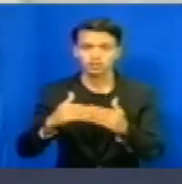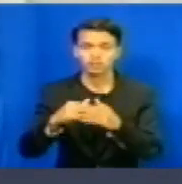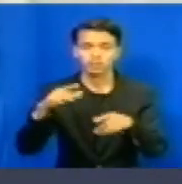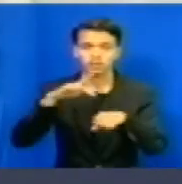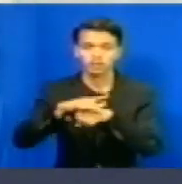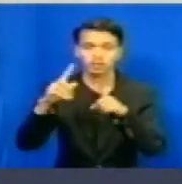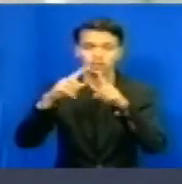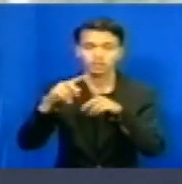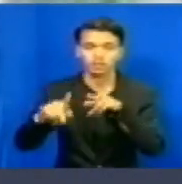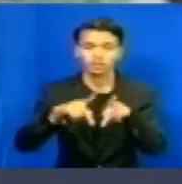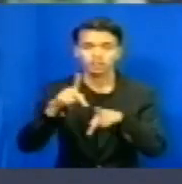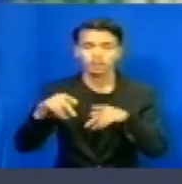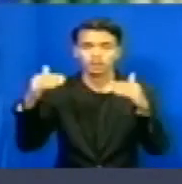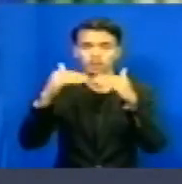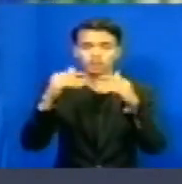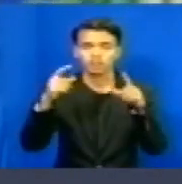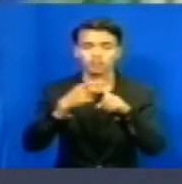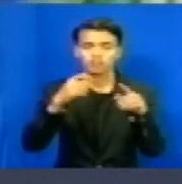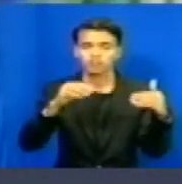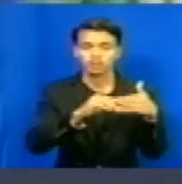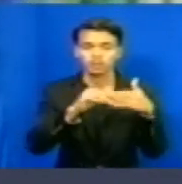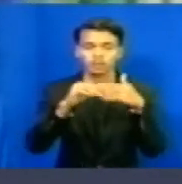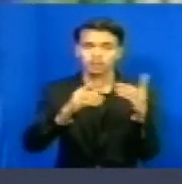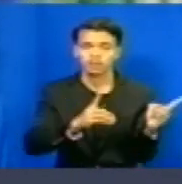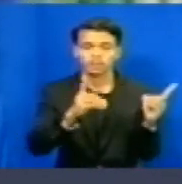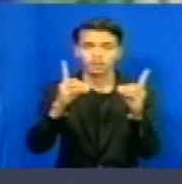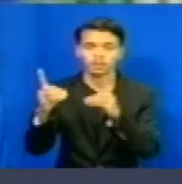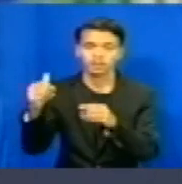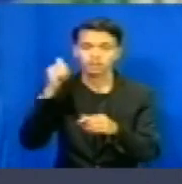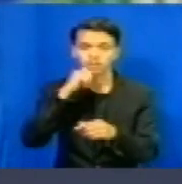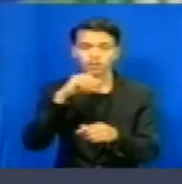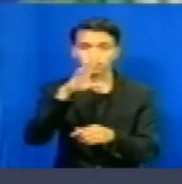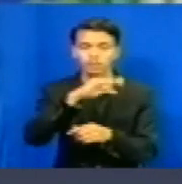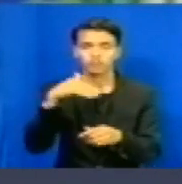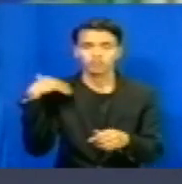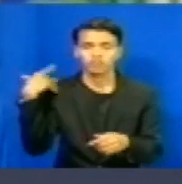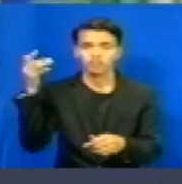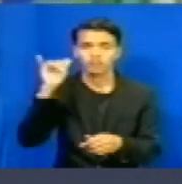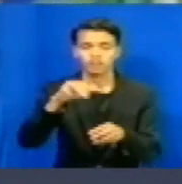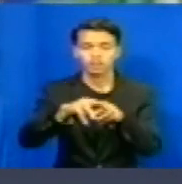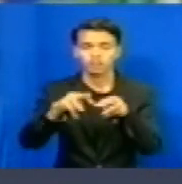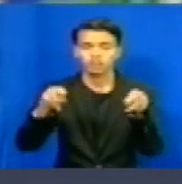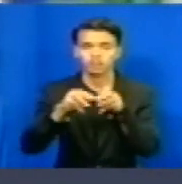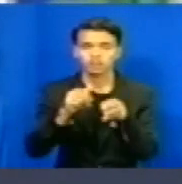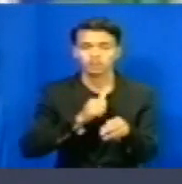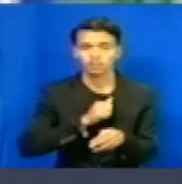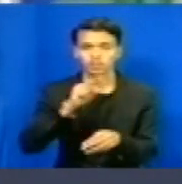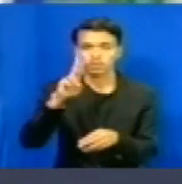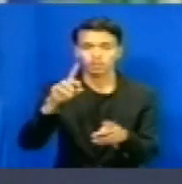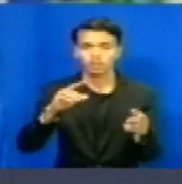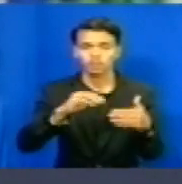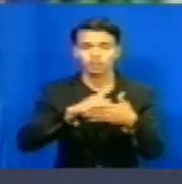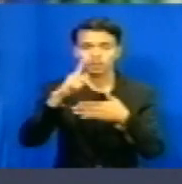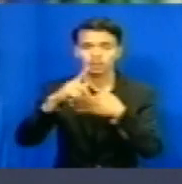Conferência, ne bem mag lidera o sir labarik feto, ba foinsa ba labarik feto no foinsa sira e município Aileu. Programa ne